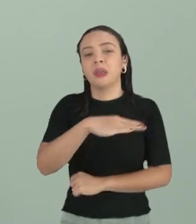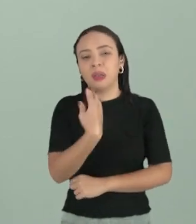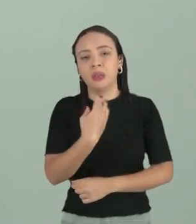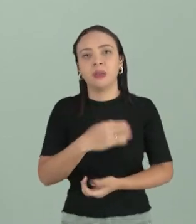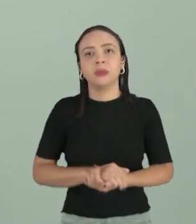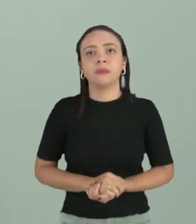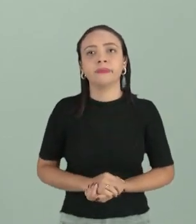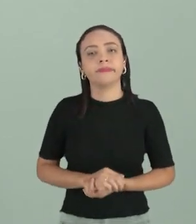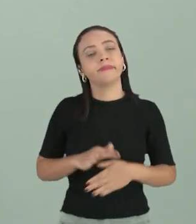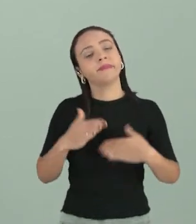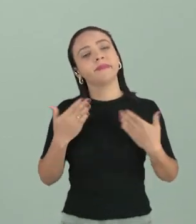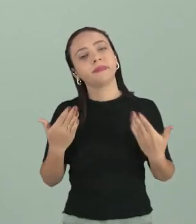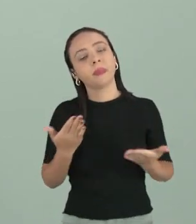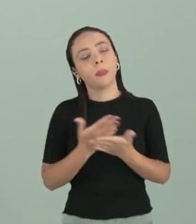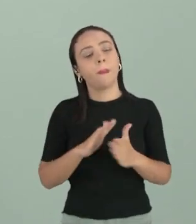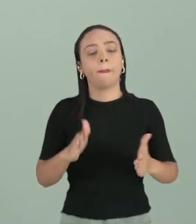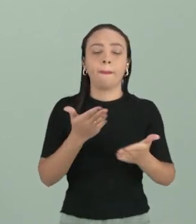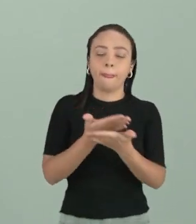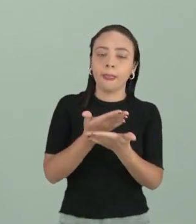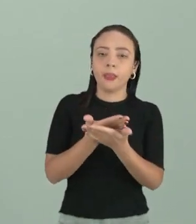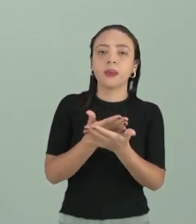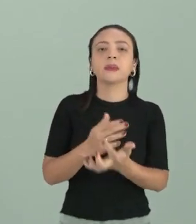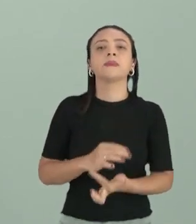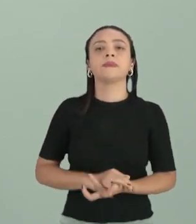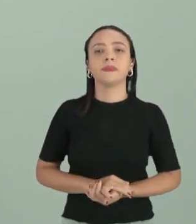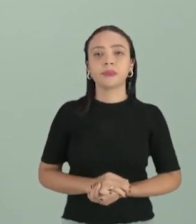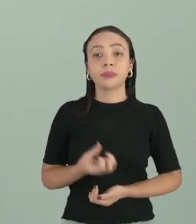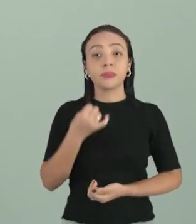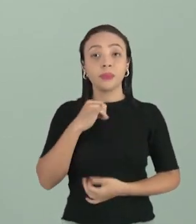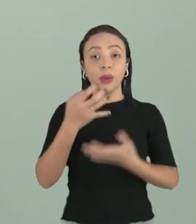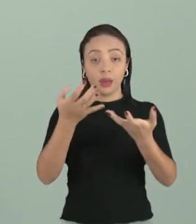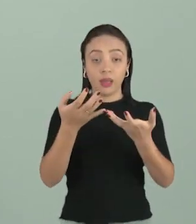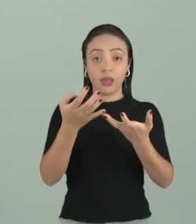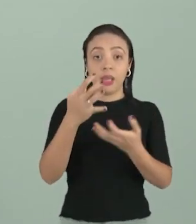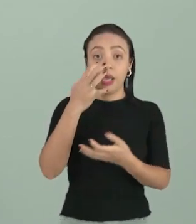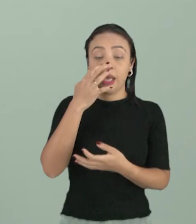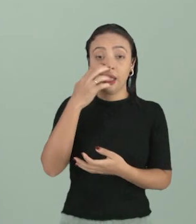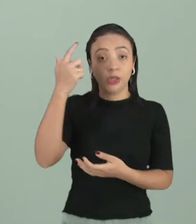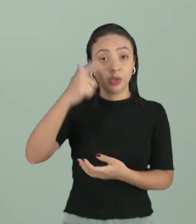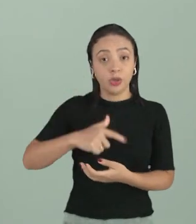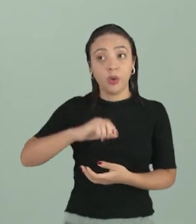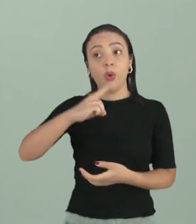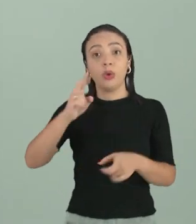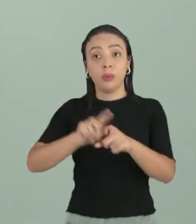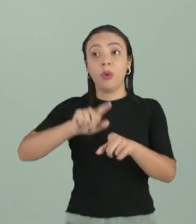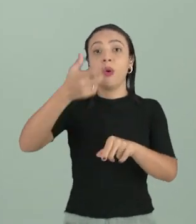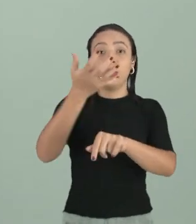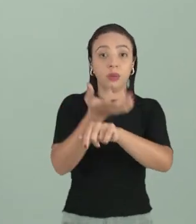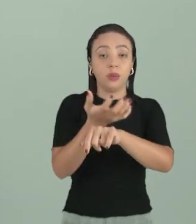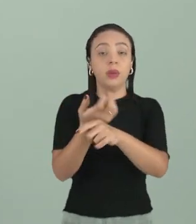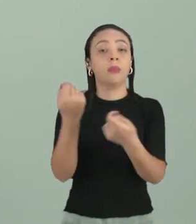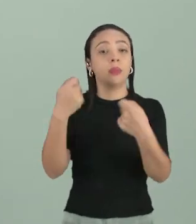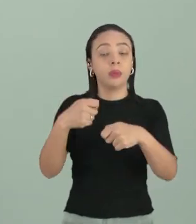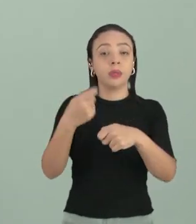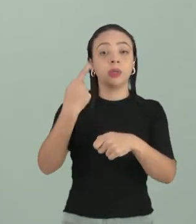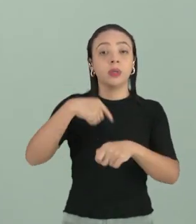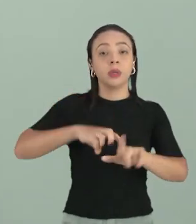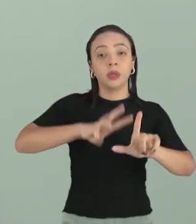Ok? Então, com isso, encerramos nossa aula de hoje. Se você quiser acessá-la ou qualquer outro componente curricular,